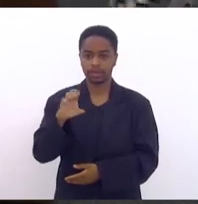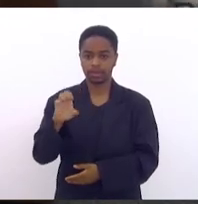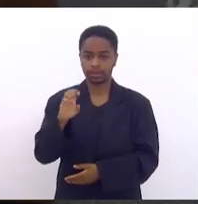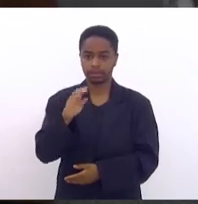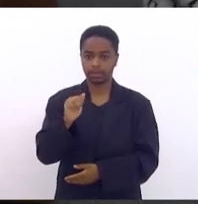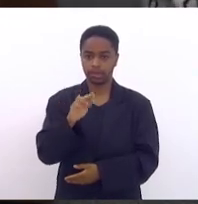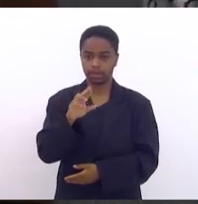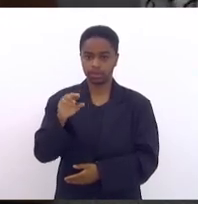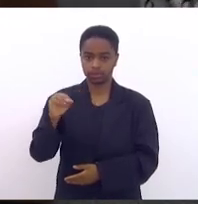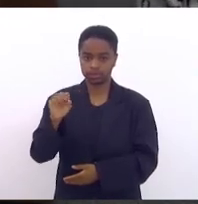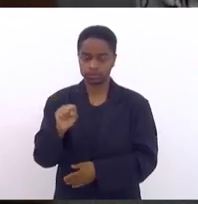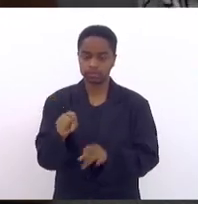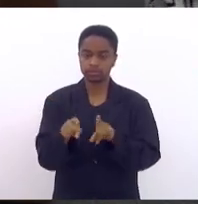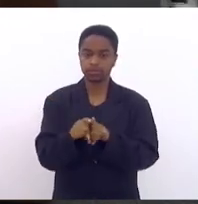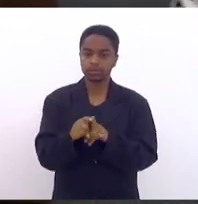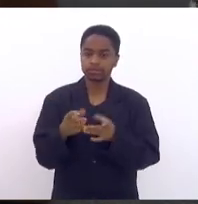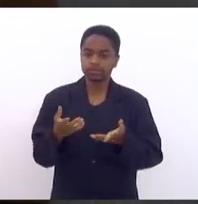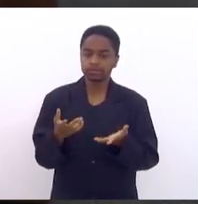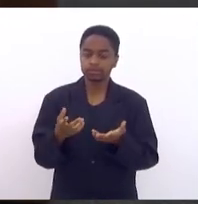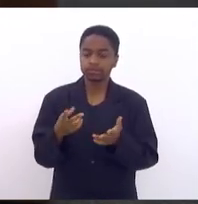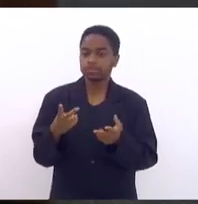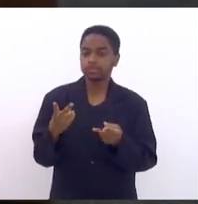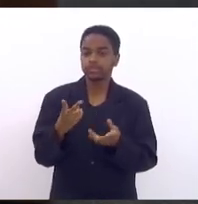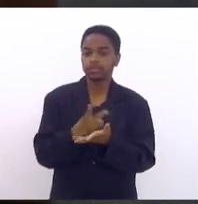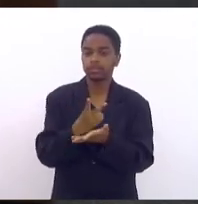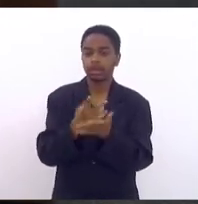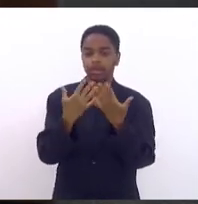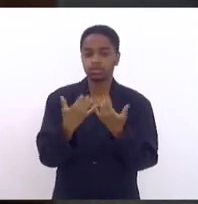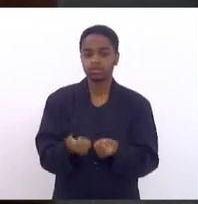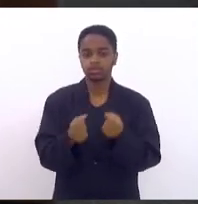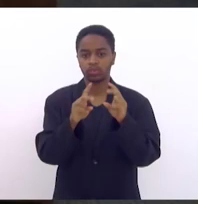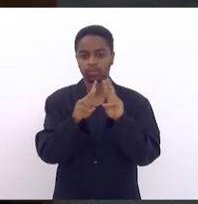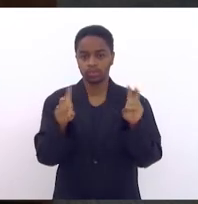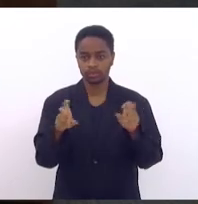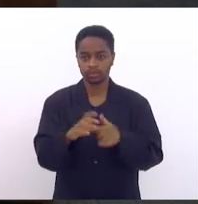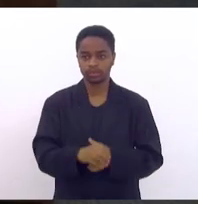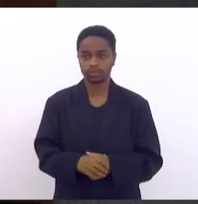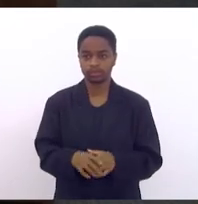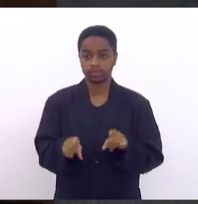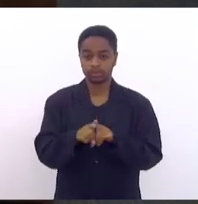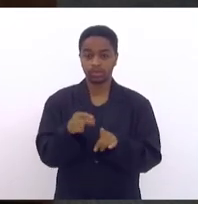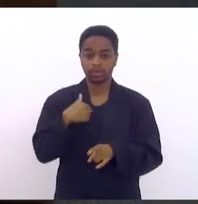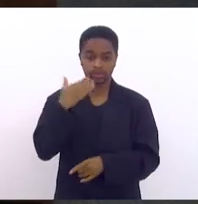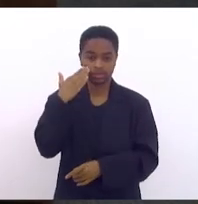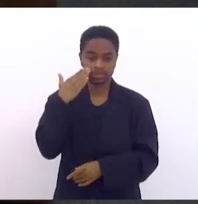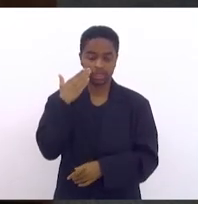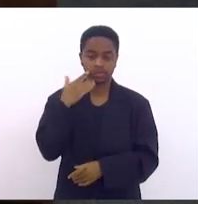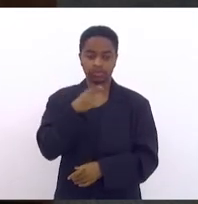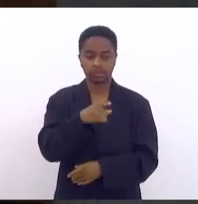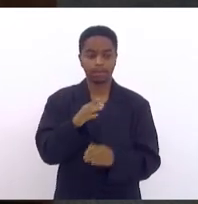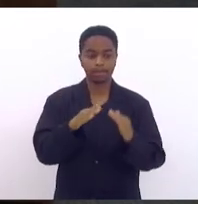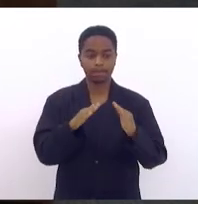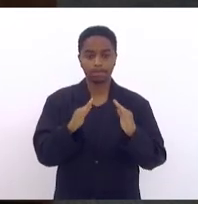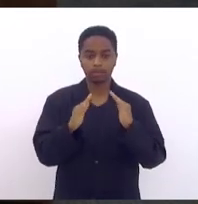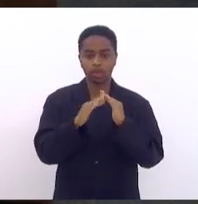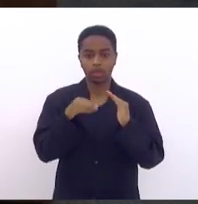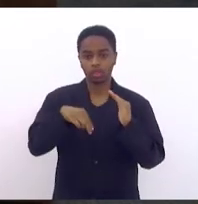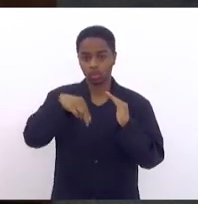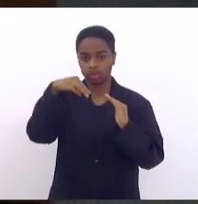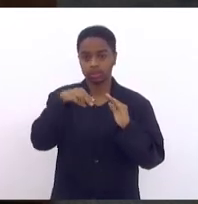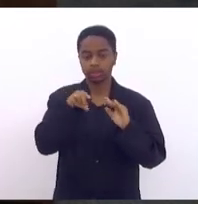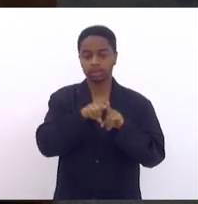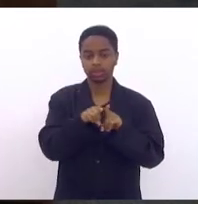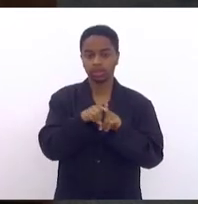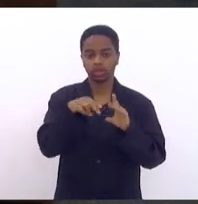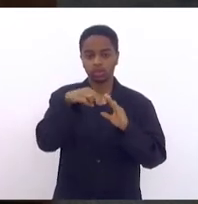também se mostrou muito sensível e adepta à questão. E aí, presidente, eu sei que você é do Norte e Noroeste Fluminense, quero dedicar